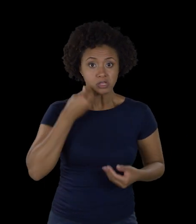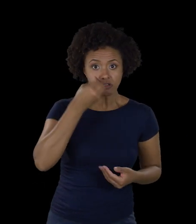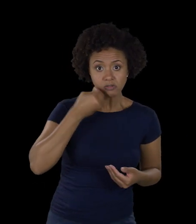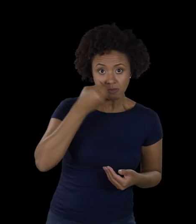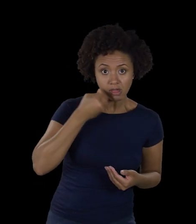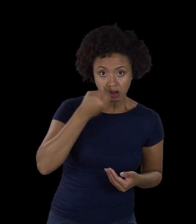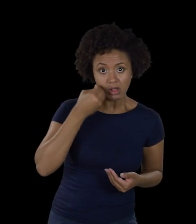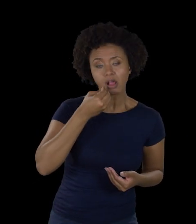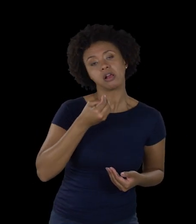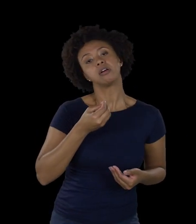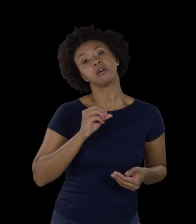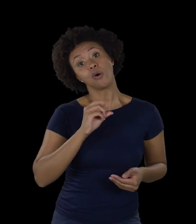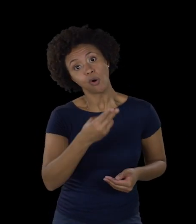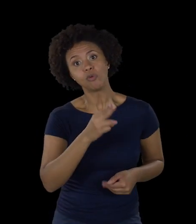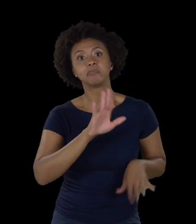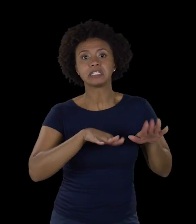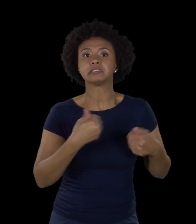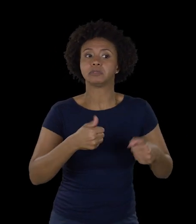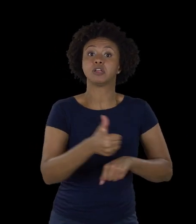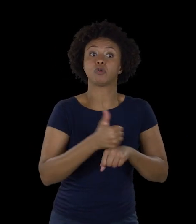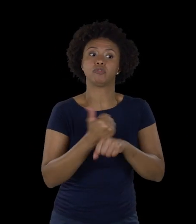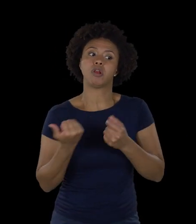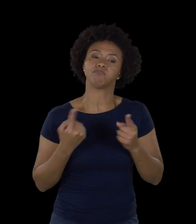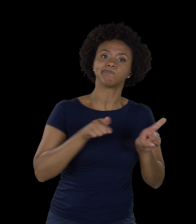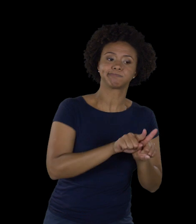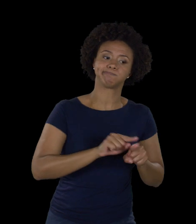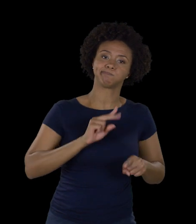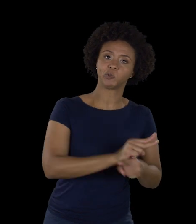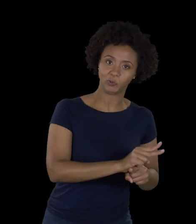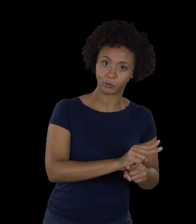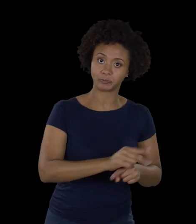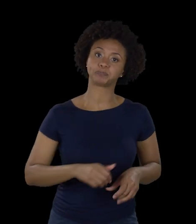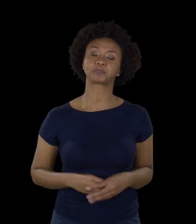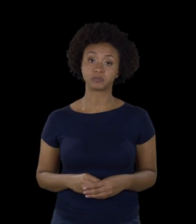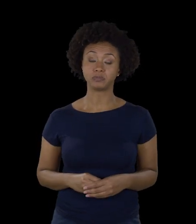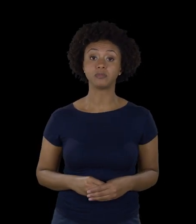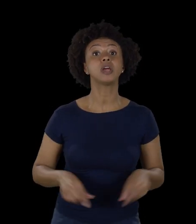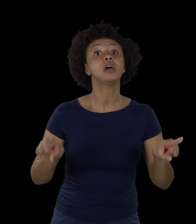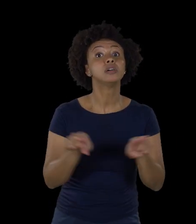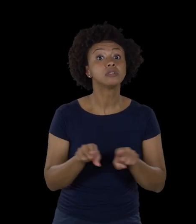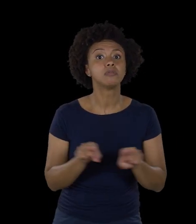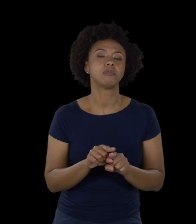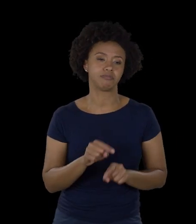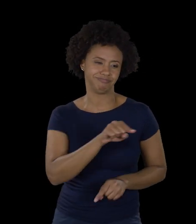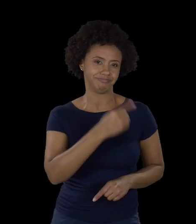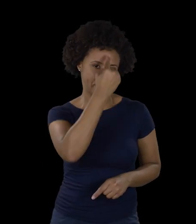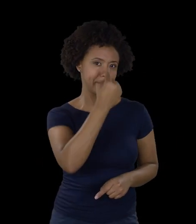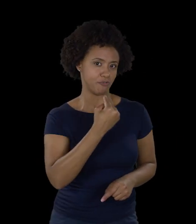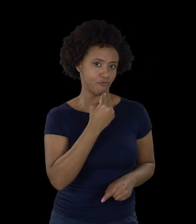muitas vezes recorrendo a especialistas. Importante também, além deste perfil de